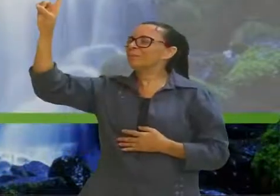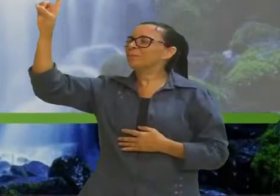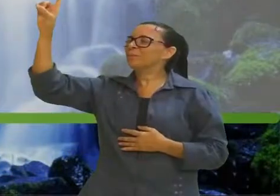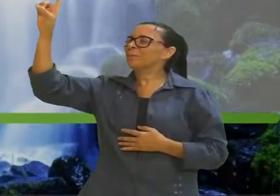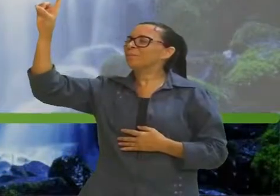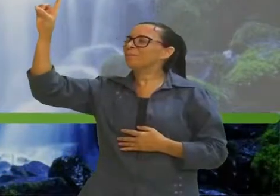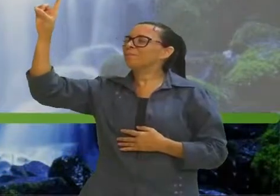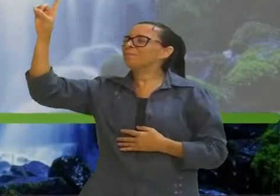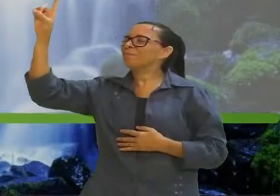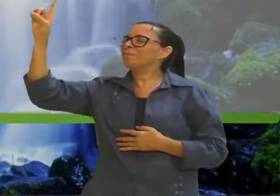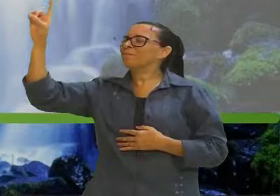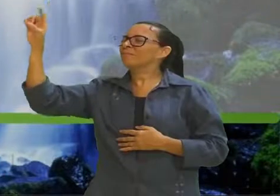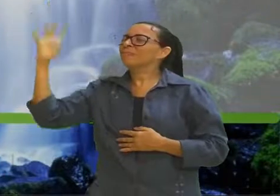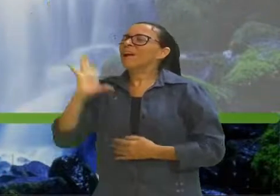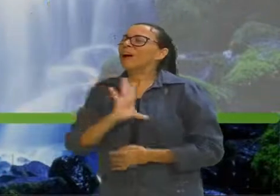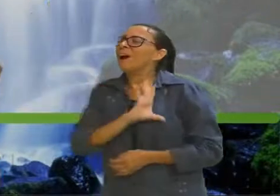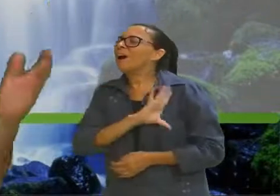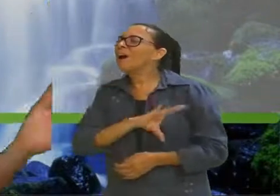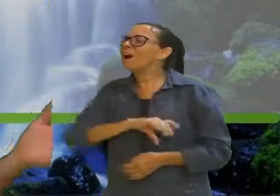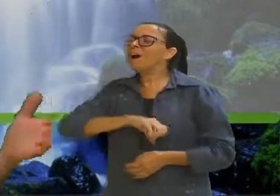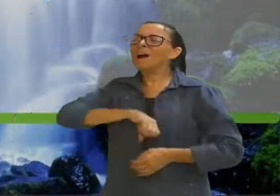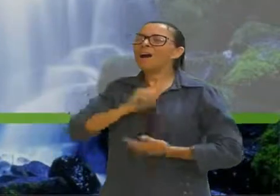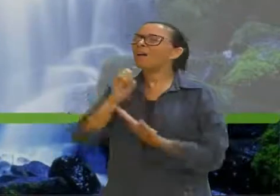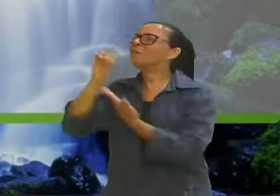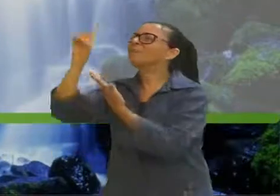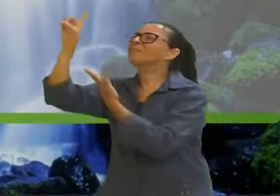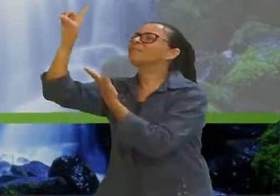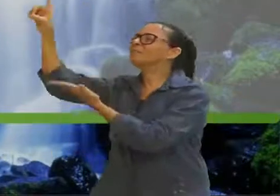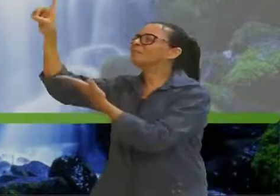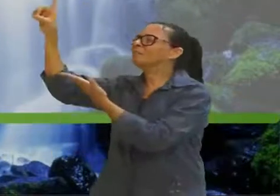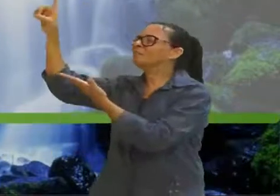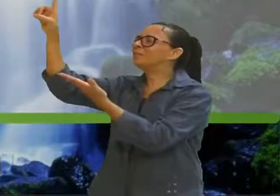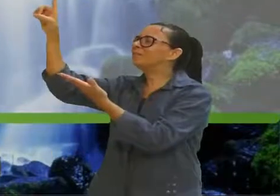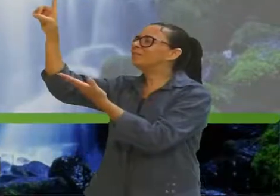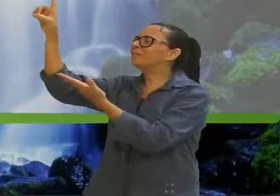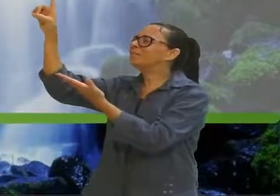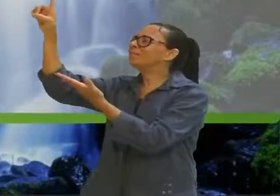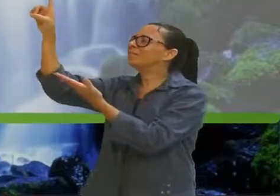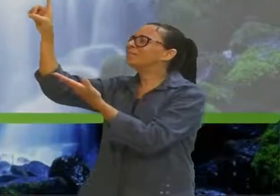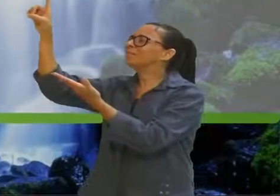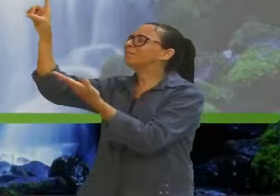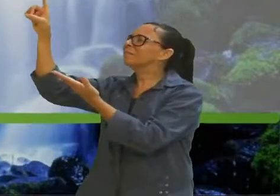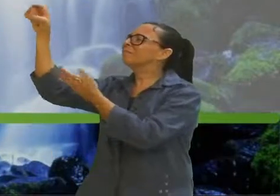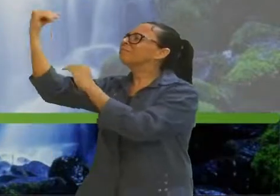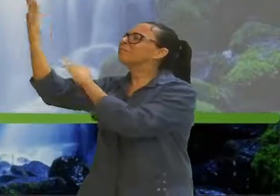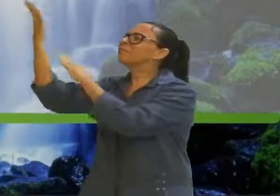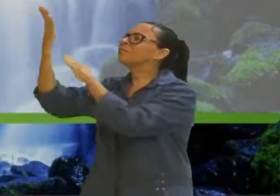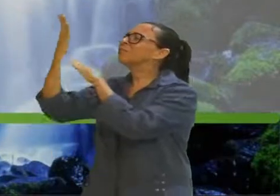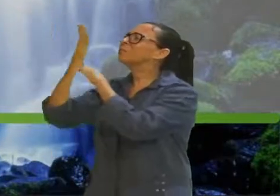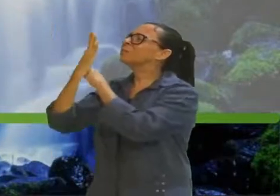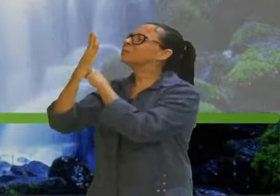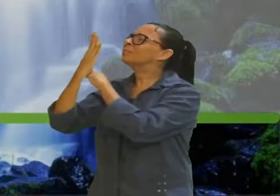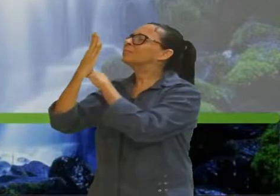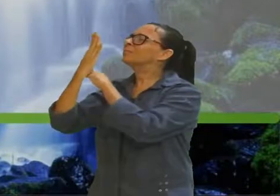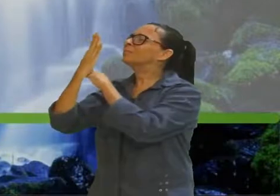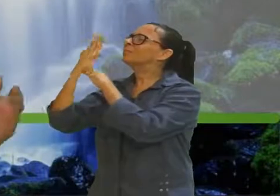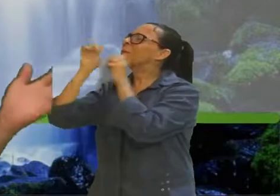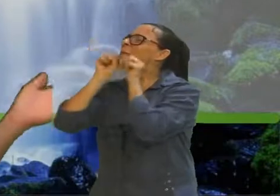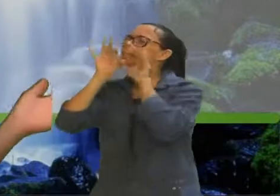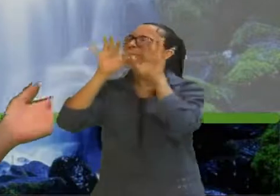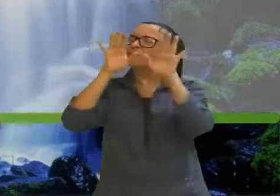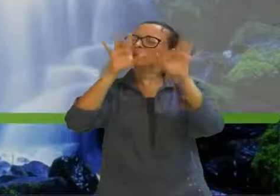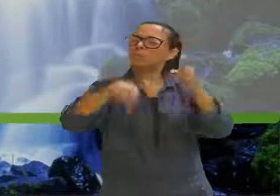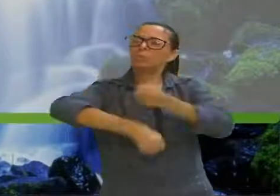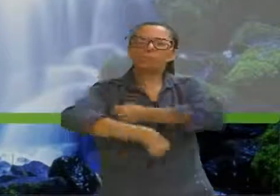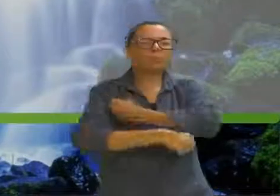Senhor. Ó Deus Todo-Poderoso, nos capacite e nos ajude. Abençoa a todos os irmãos, os ouvintes, a todos que